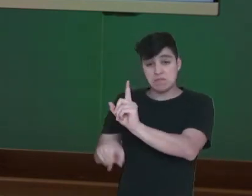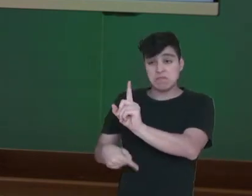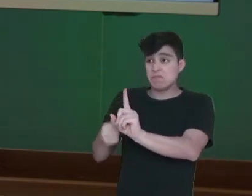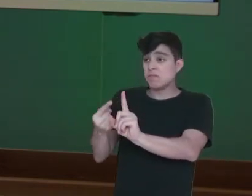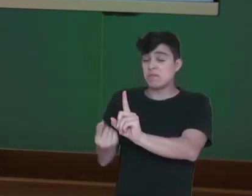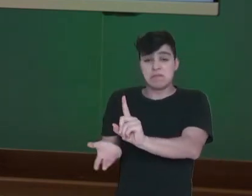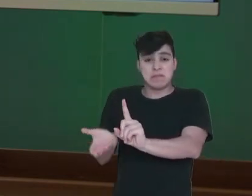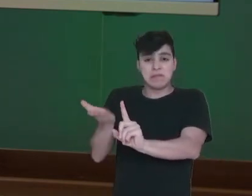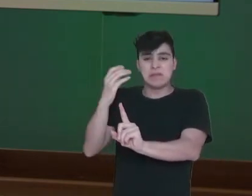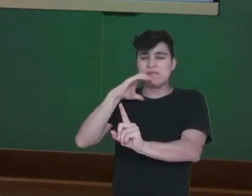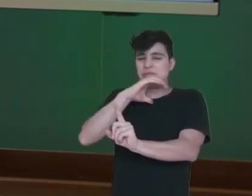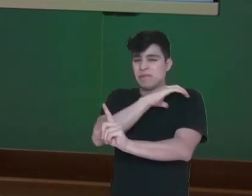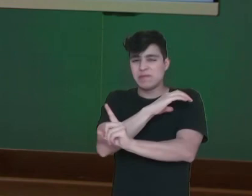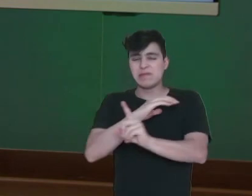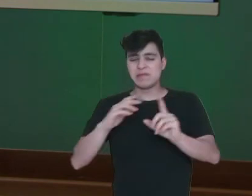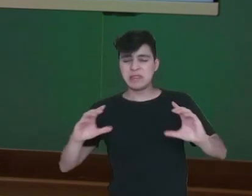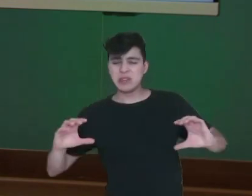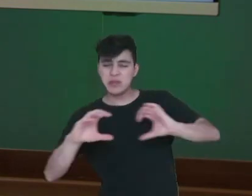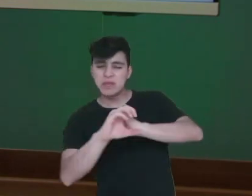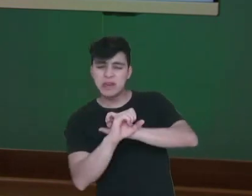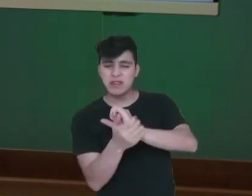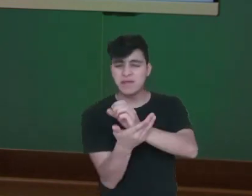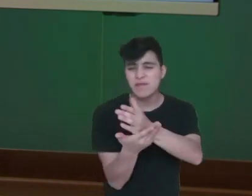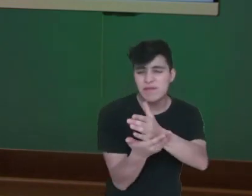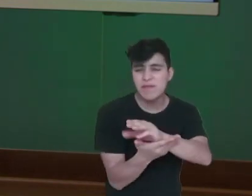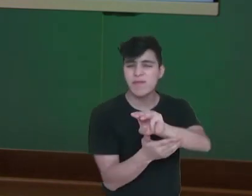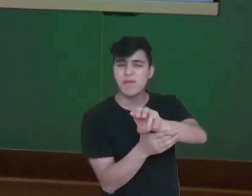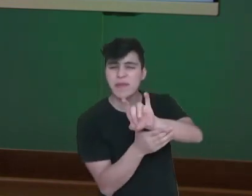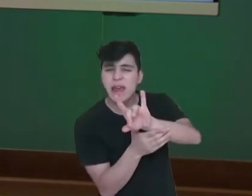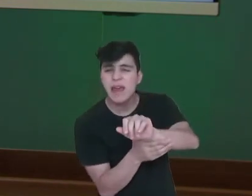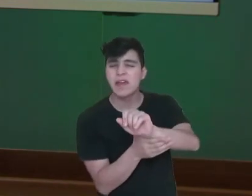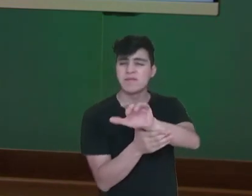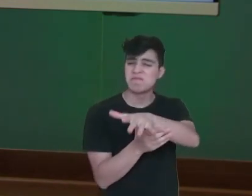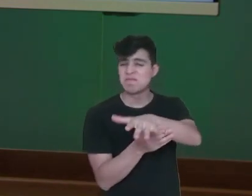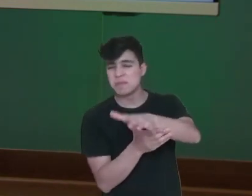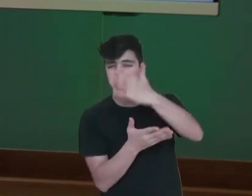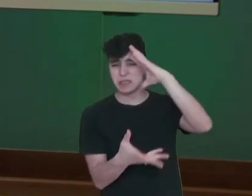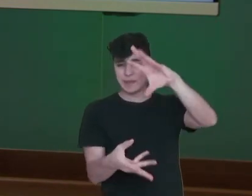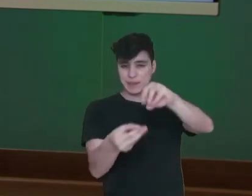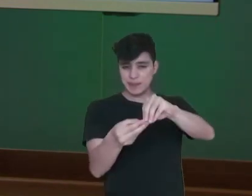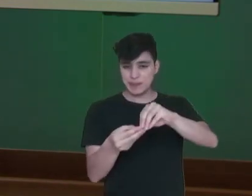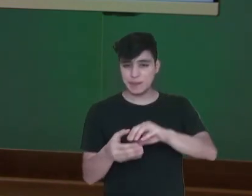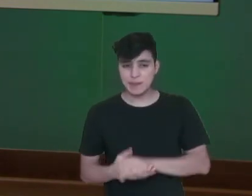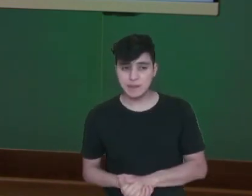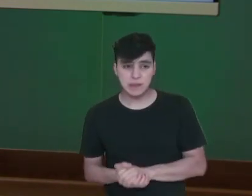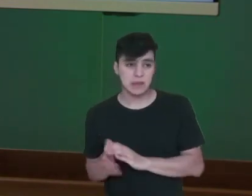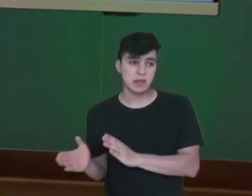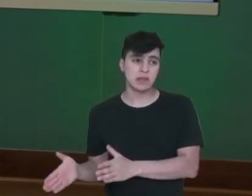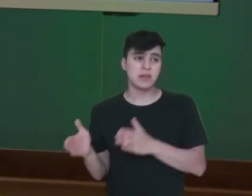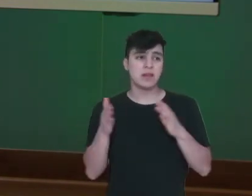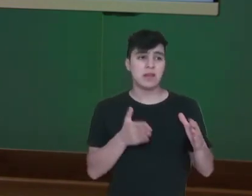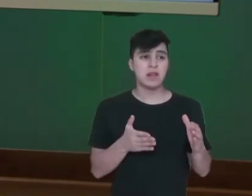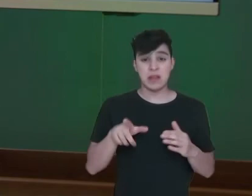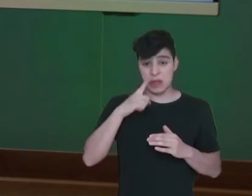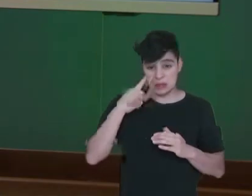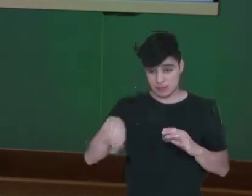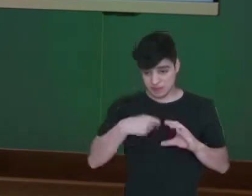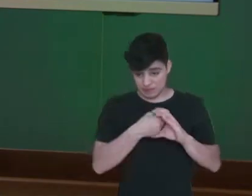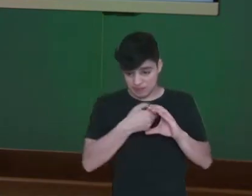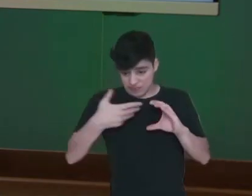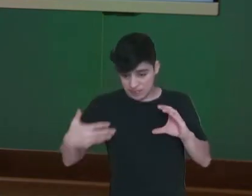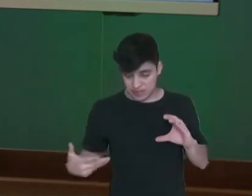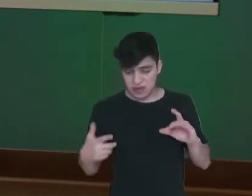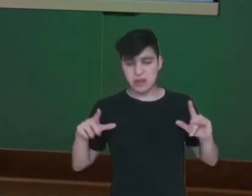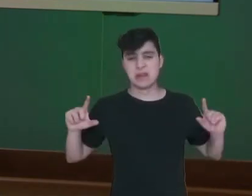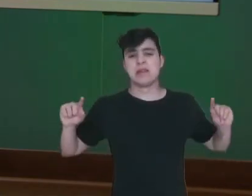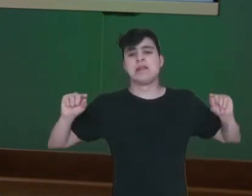do que essas, né? Fazendo um cálculo ali, a gente chega numa média de temperatura, tá? E aí vamos definir ali as características. O que nós